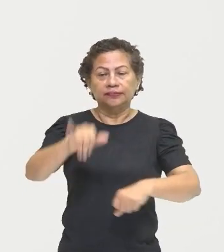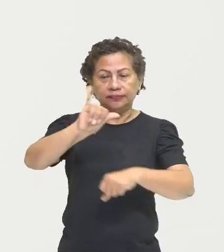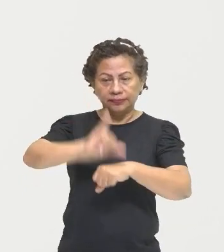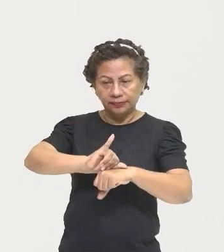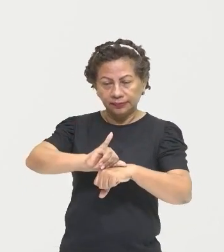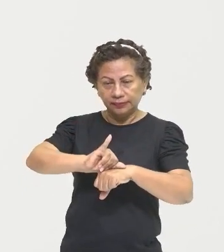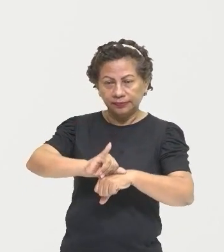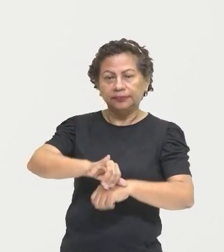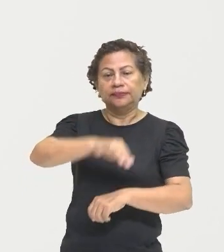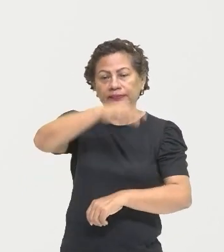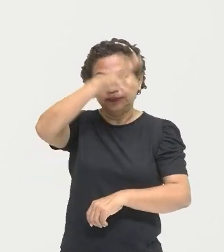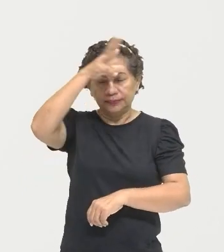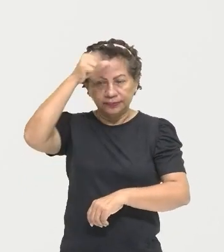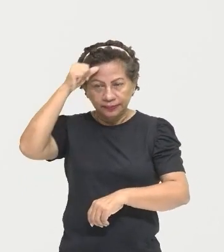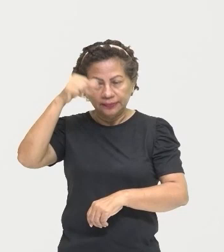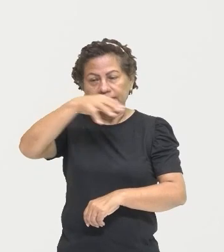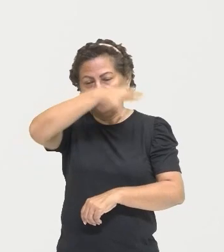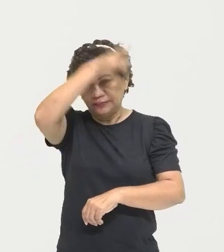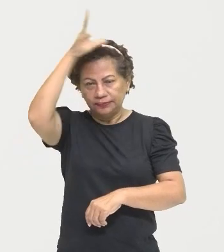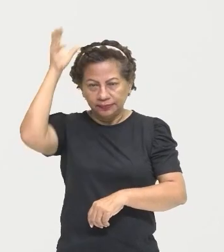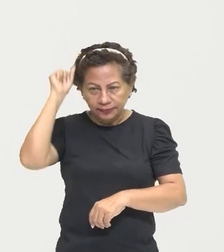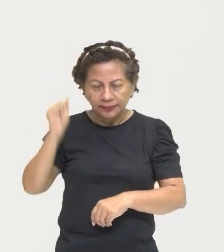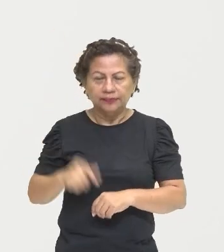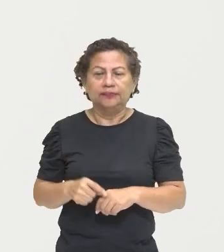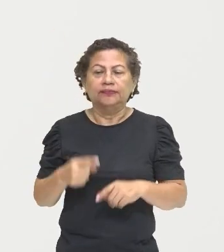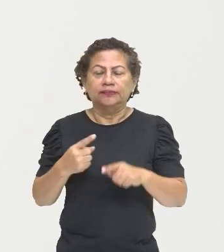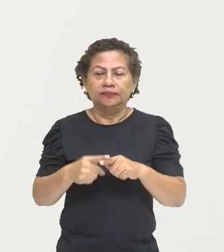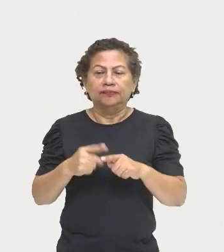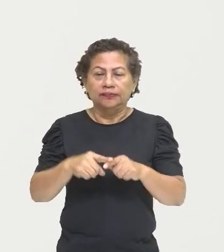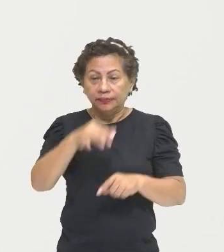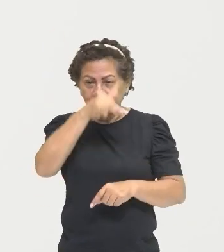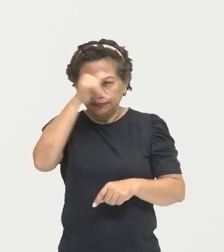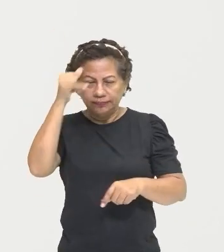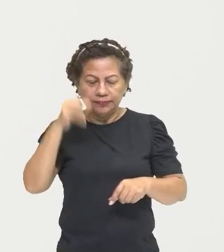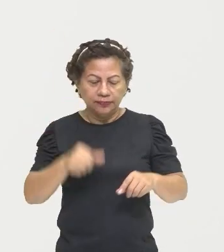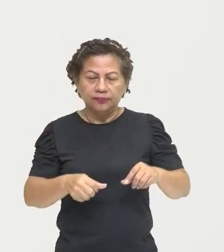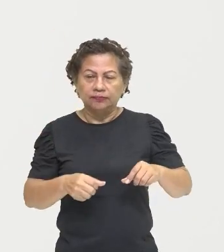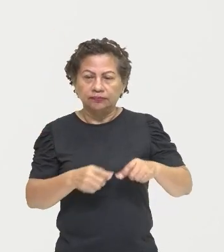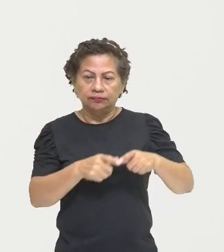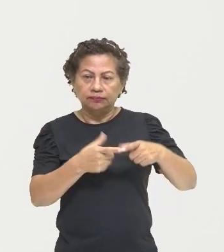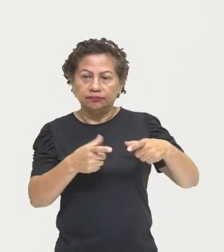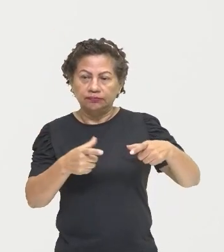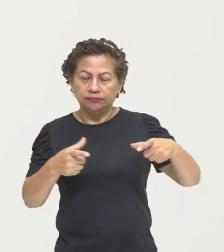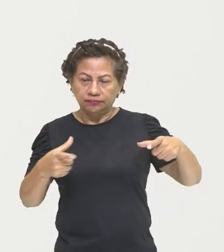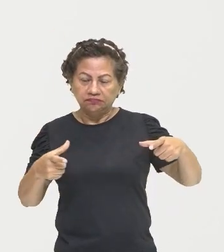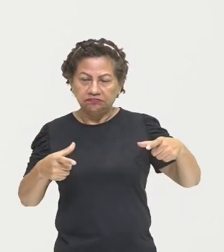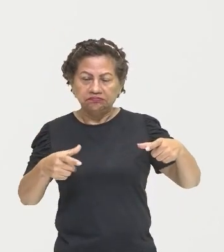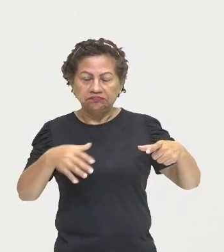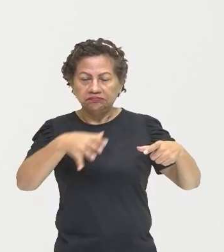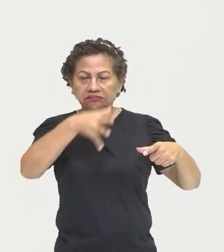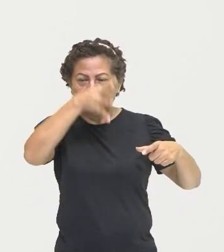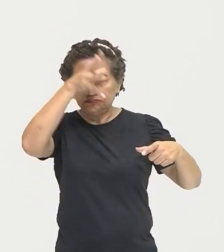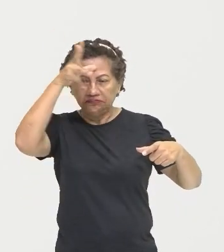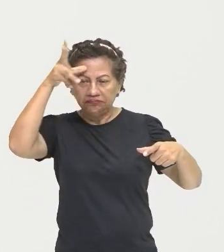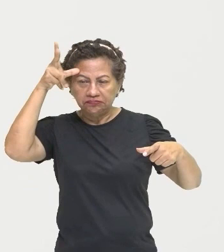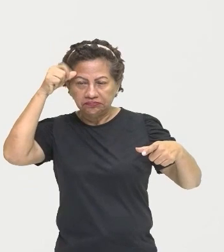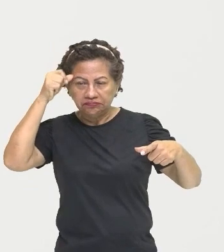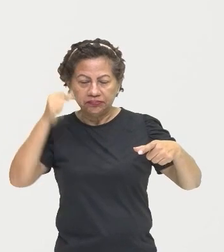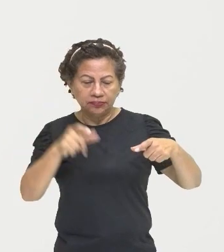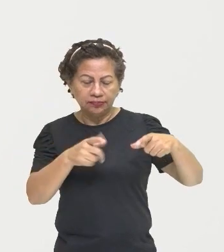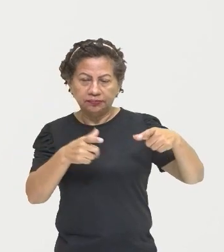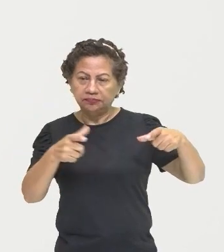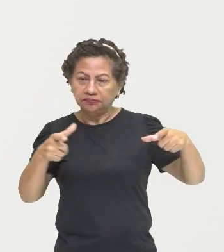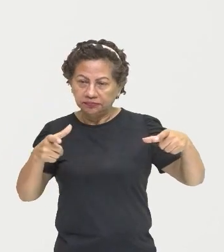Amazonas, Manaus. É importante destacar que a cidade de Manaus cresceu significativamente, tanto do ponto de vista populacional